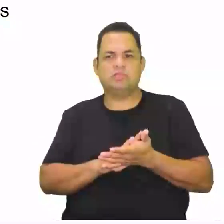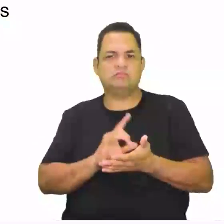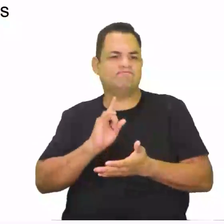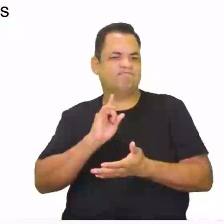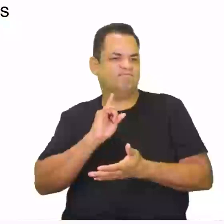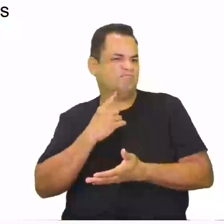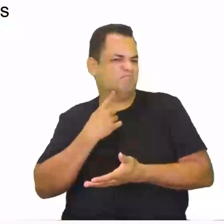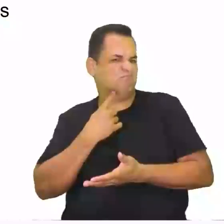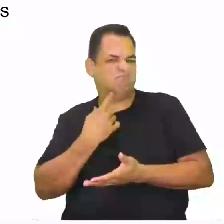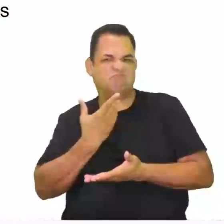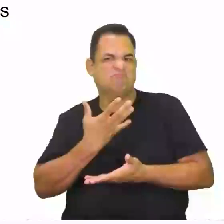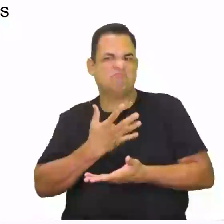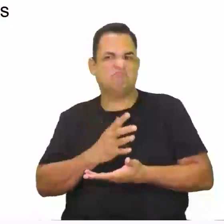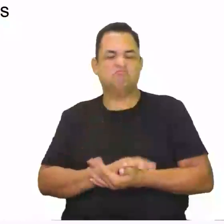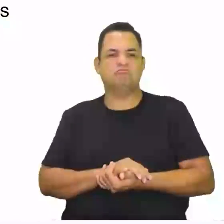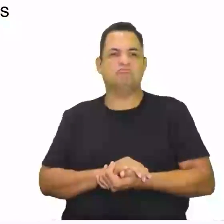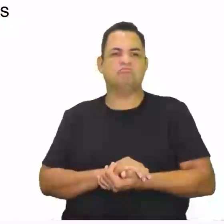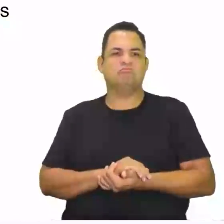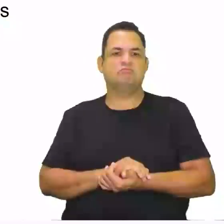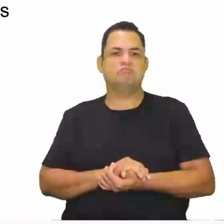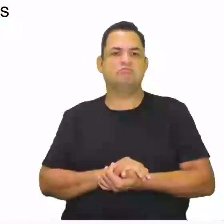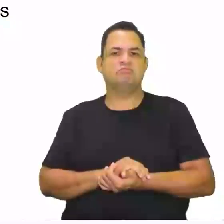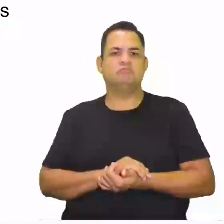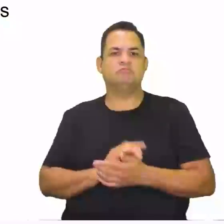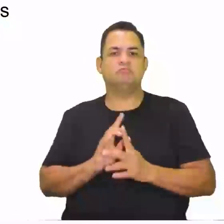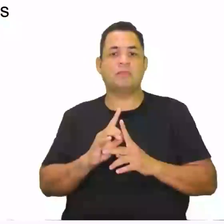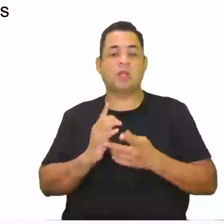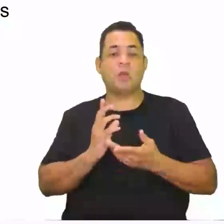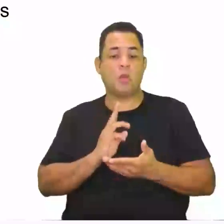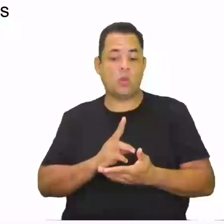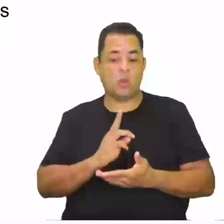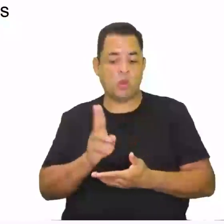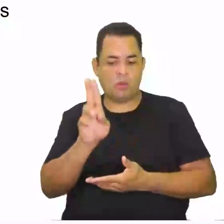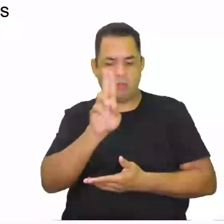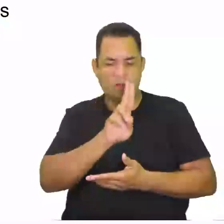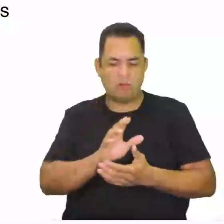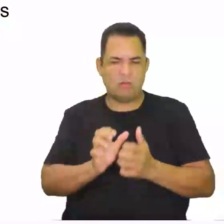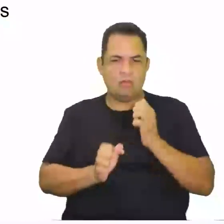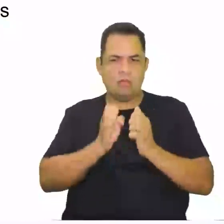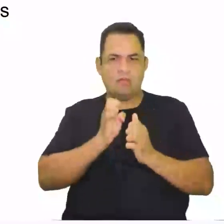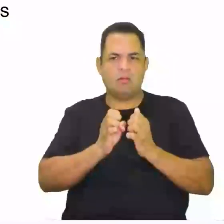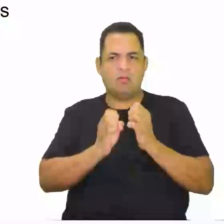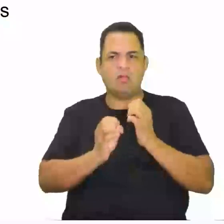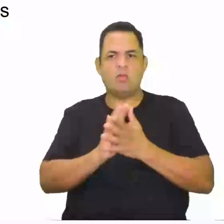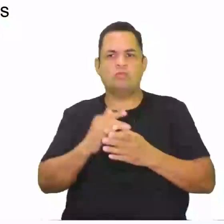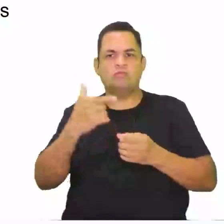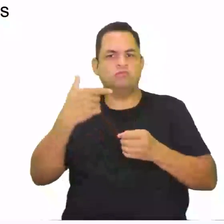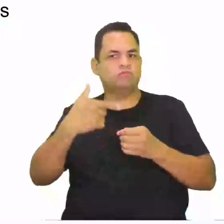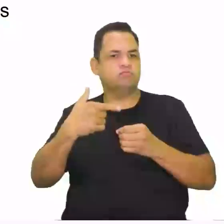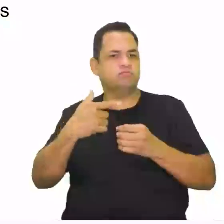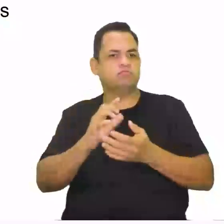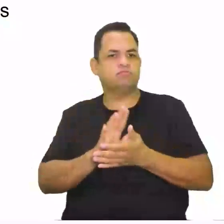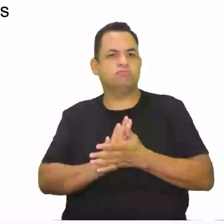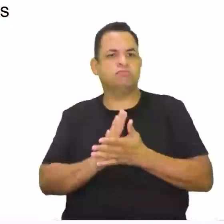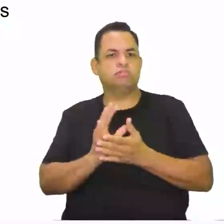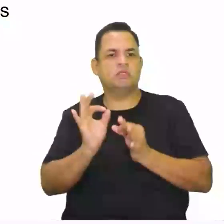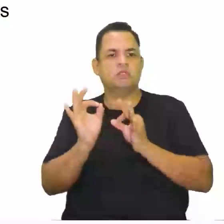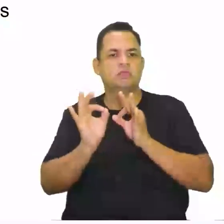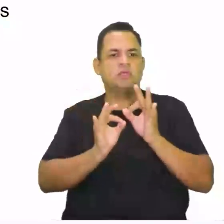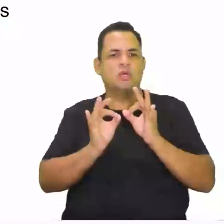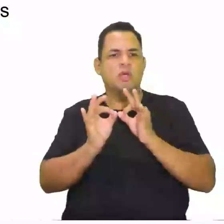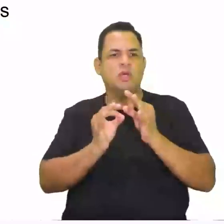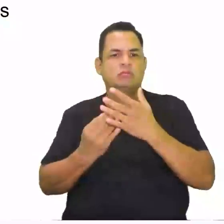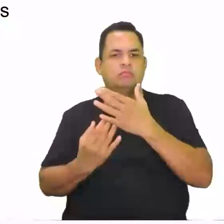uma indesejável impureza. Para que, durante o uso do carvão como combustível, não se